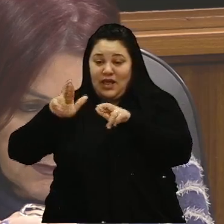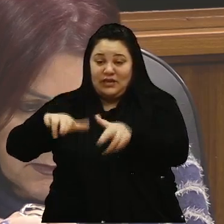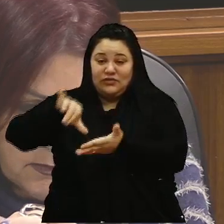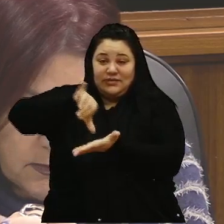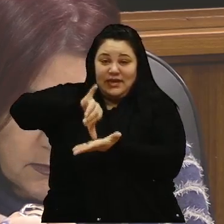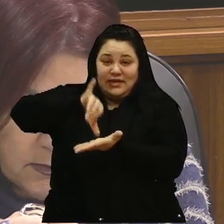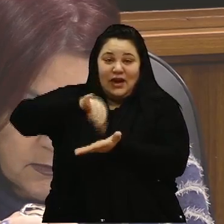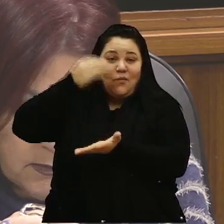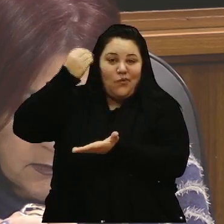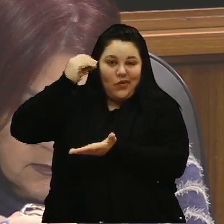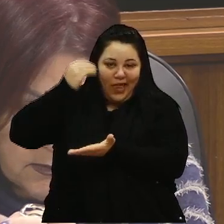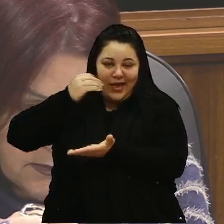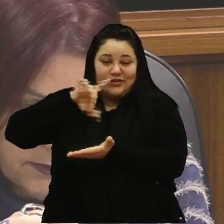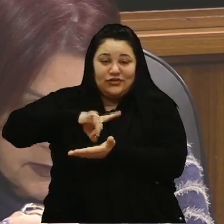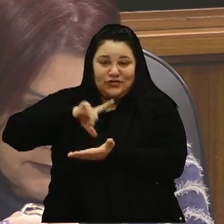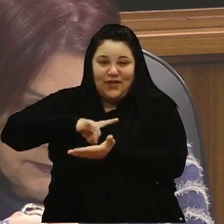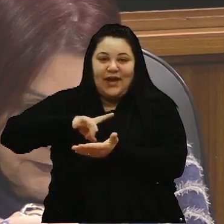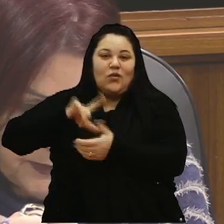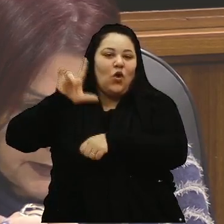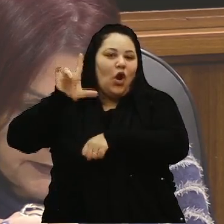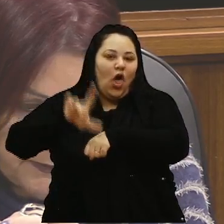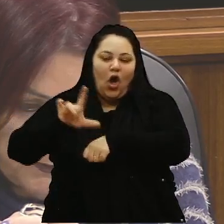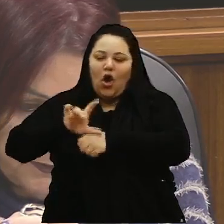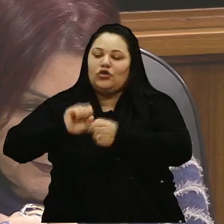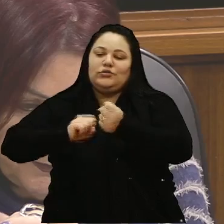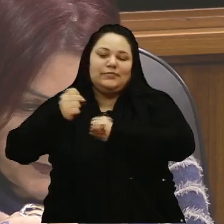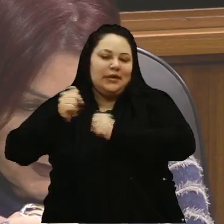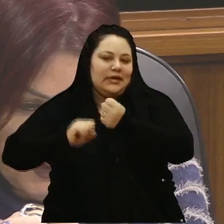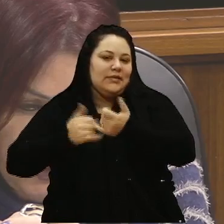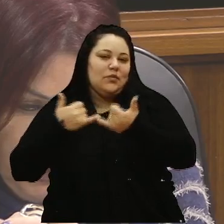que tiveram os seus negócios